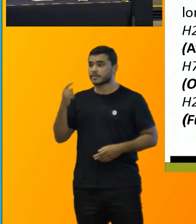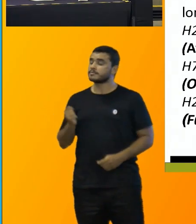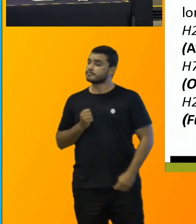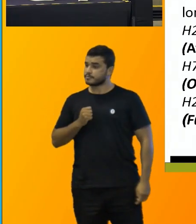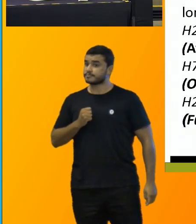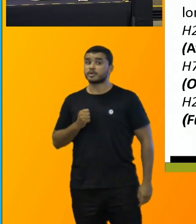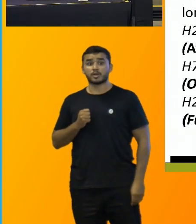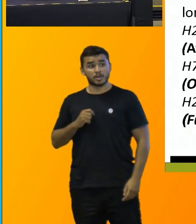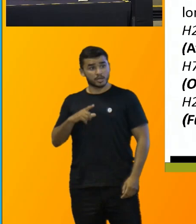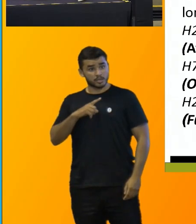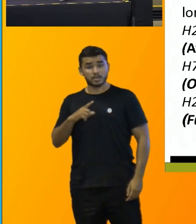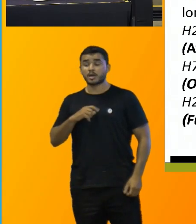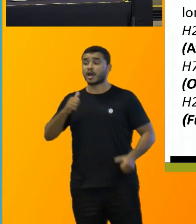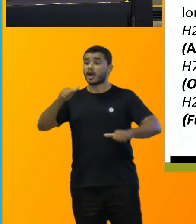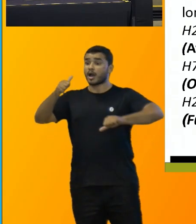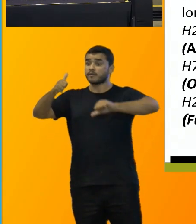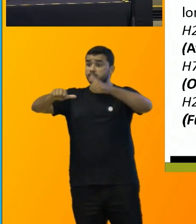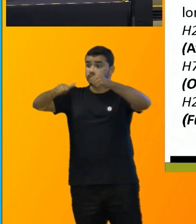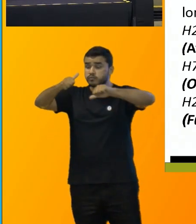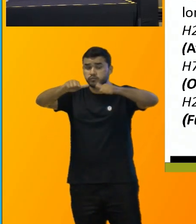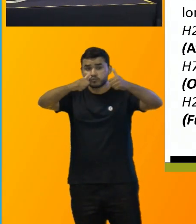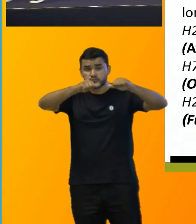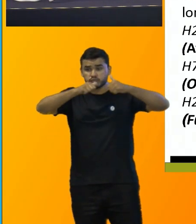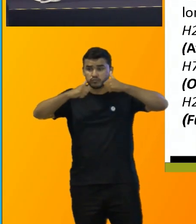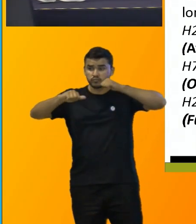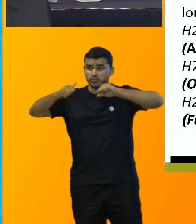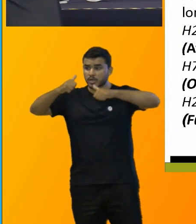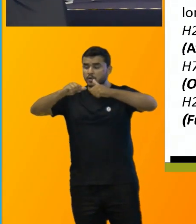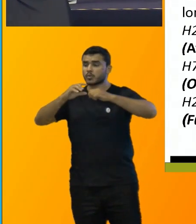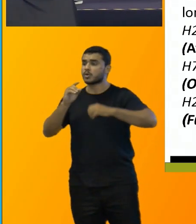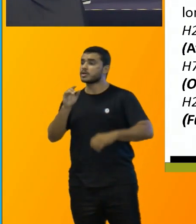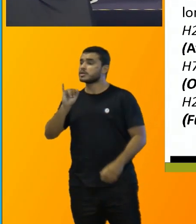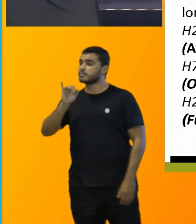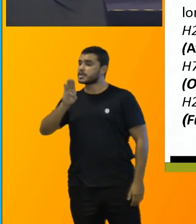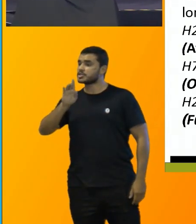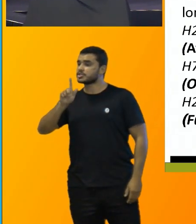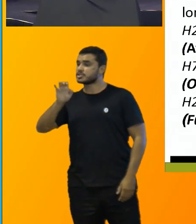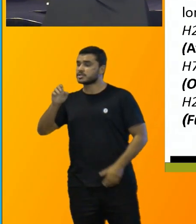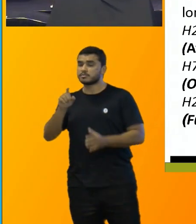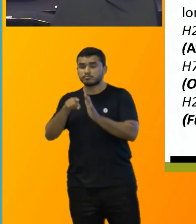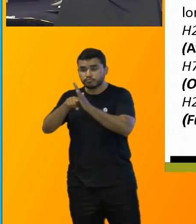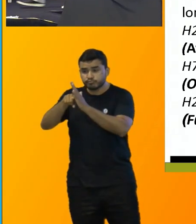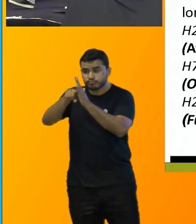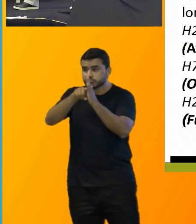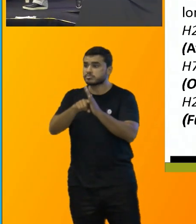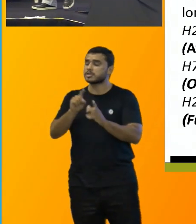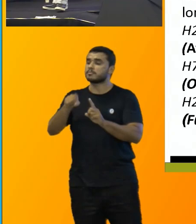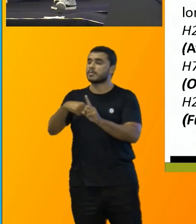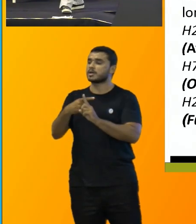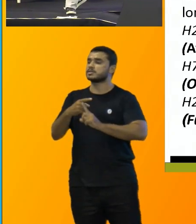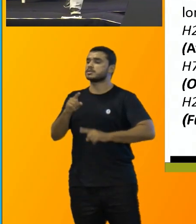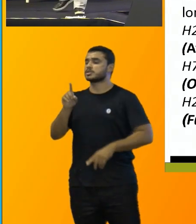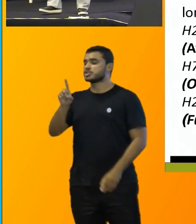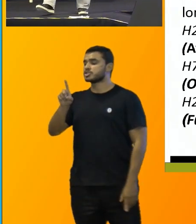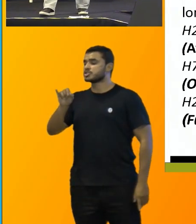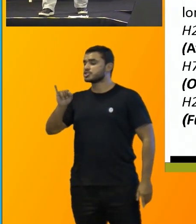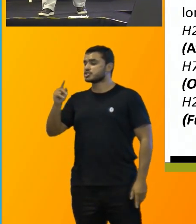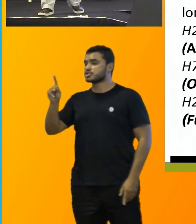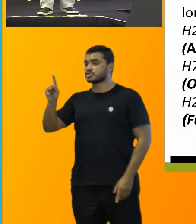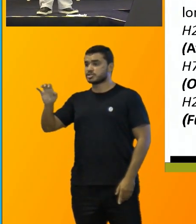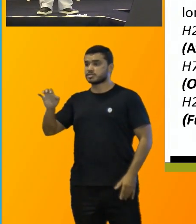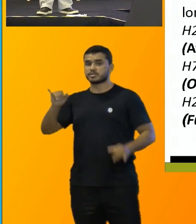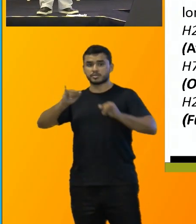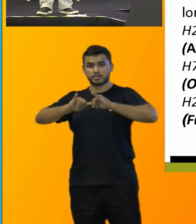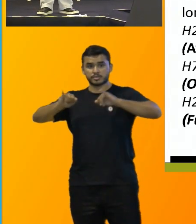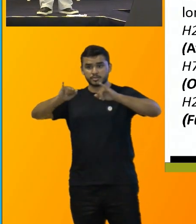mais importantes ferramentas de propaganda do governo Vargas. Provavelmente você já ouviu falar do programa